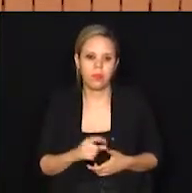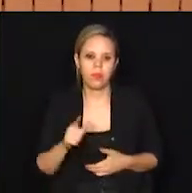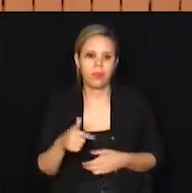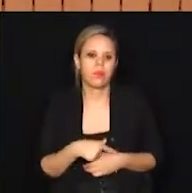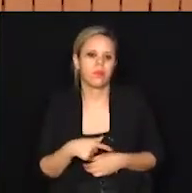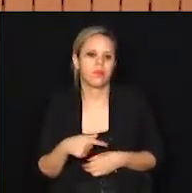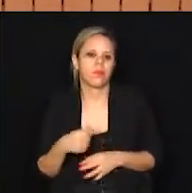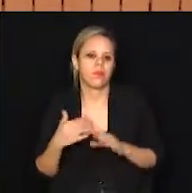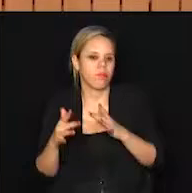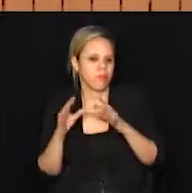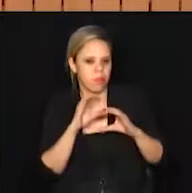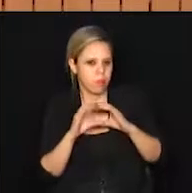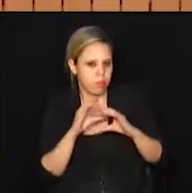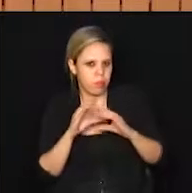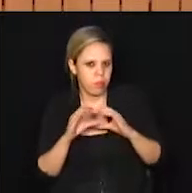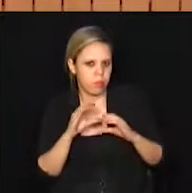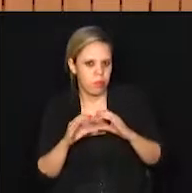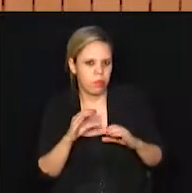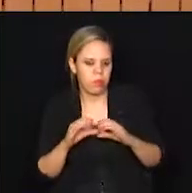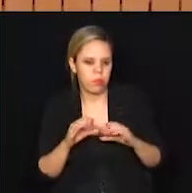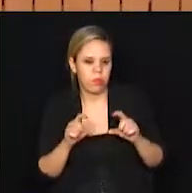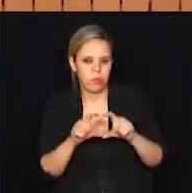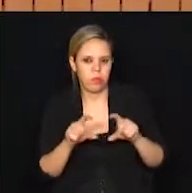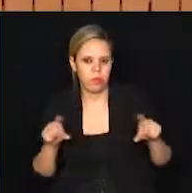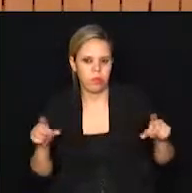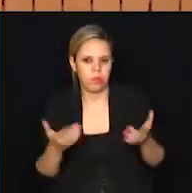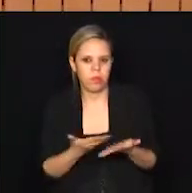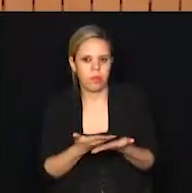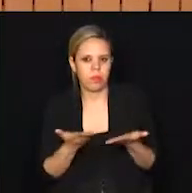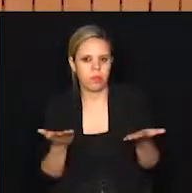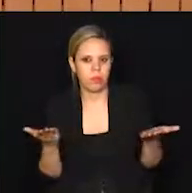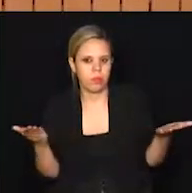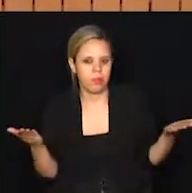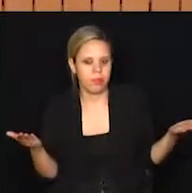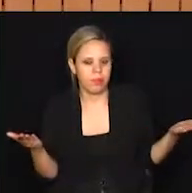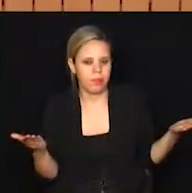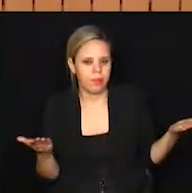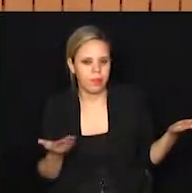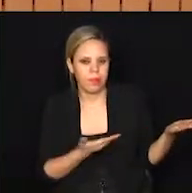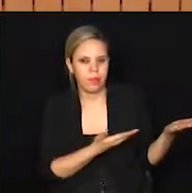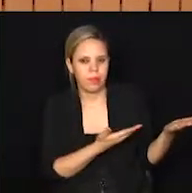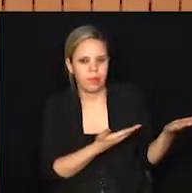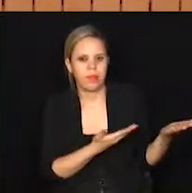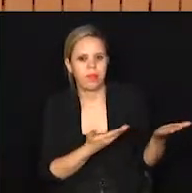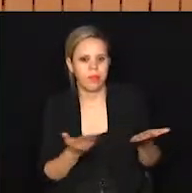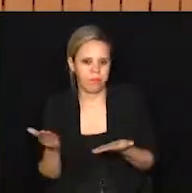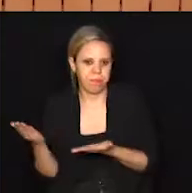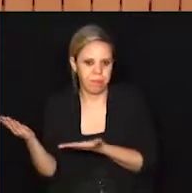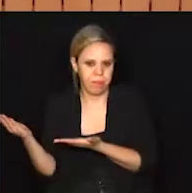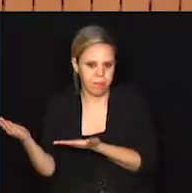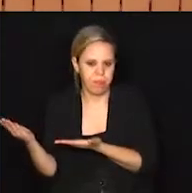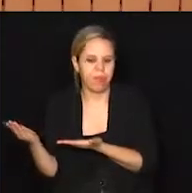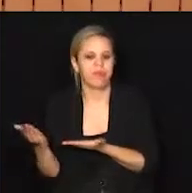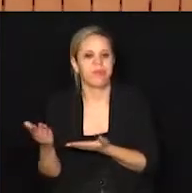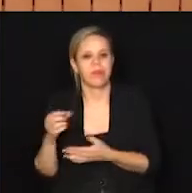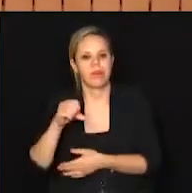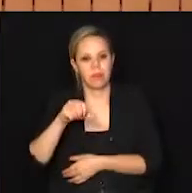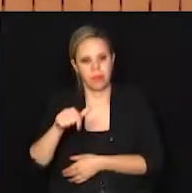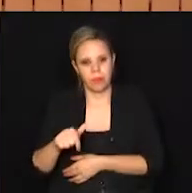nossos meios de comunicação. Um deles vai aparecer aí na tela, é o WhatsApp 019